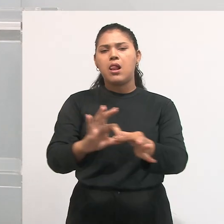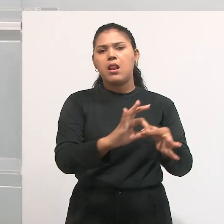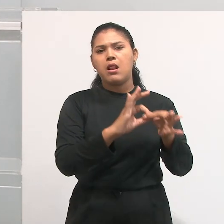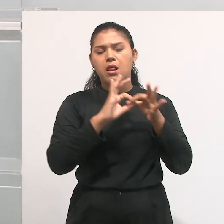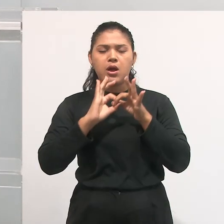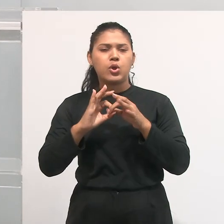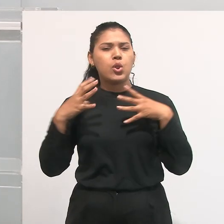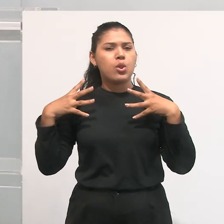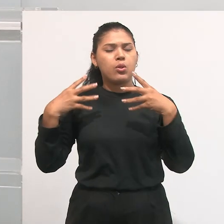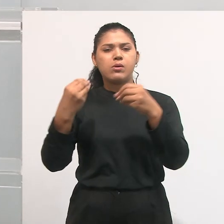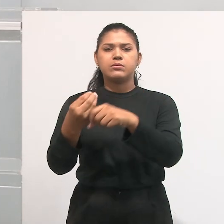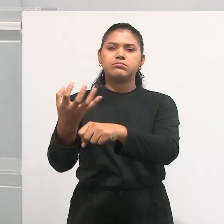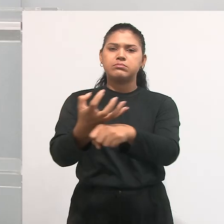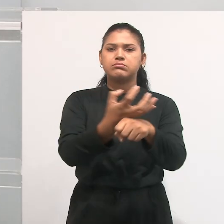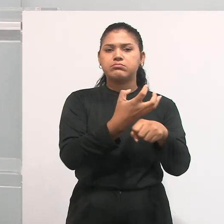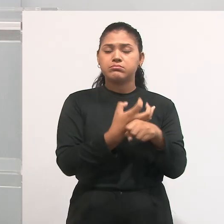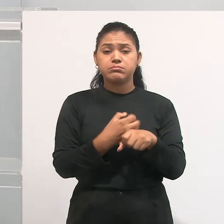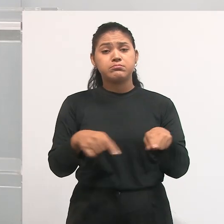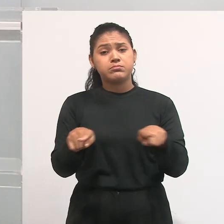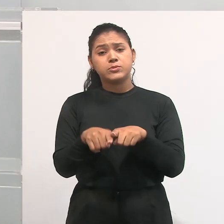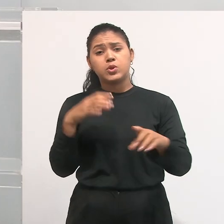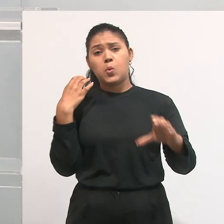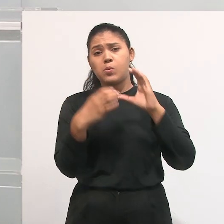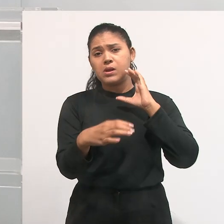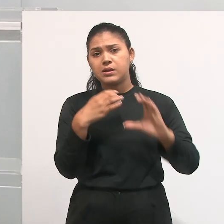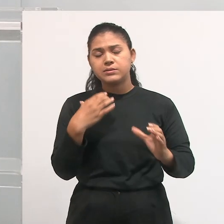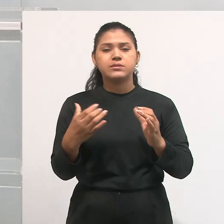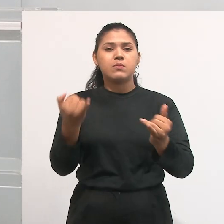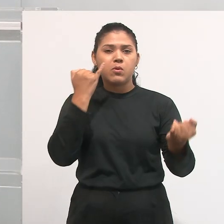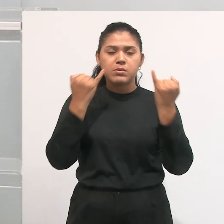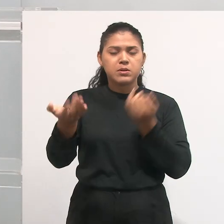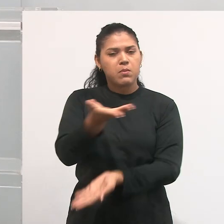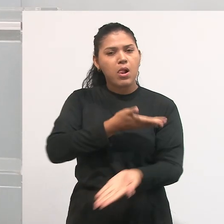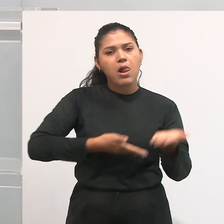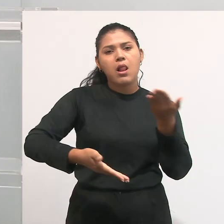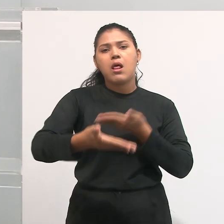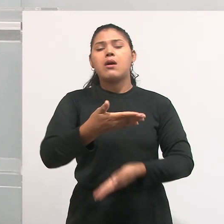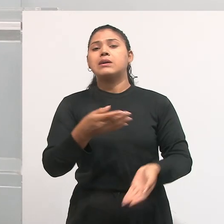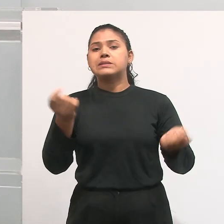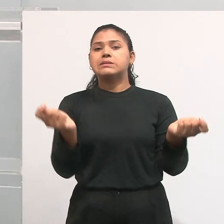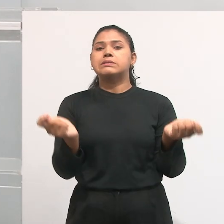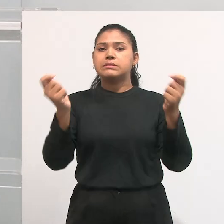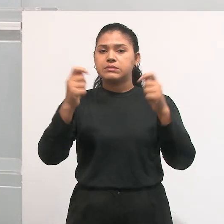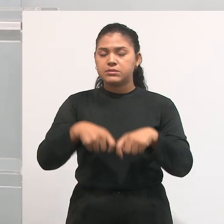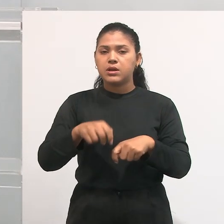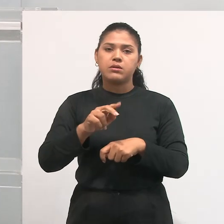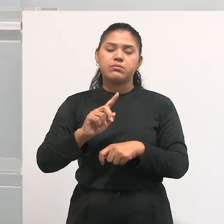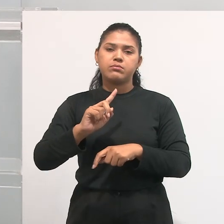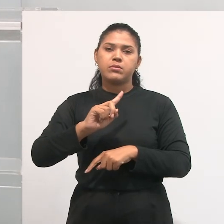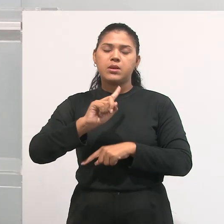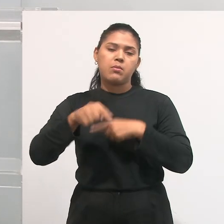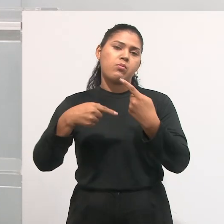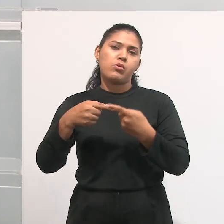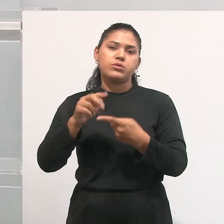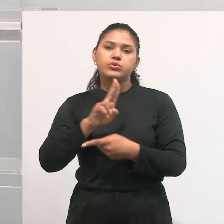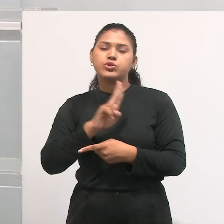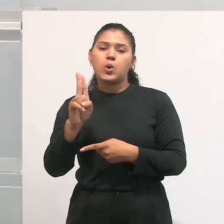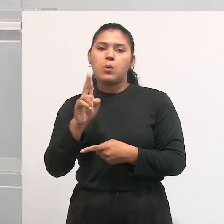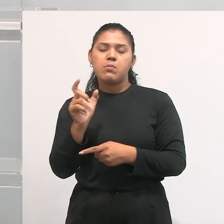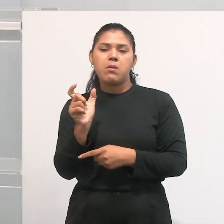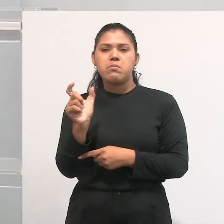essas áreas, de comunicação entre esses saberes, numa perspectiva que depois foi ampliada para